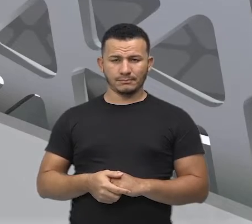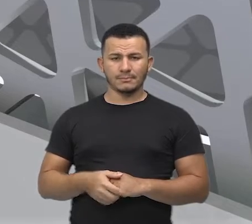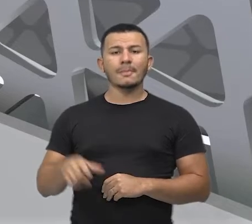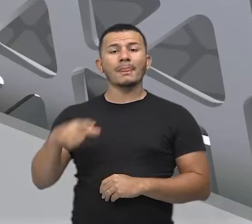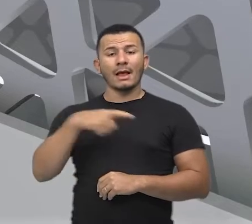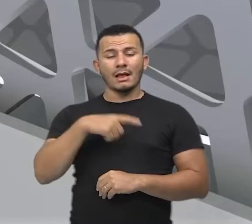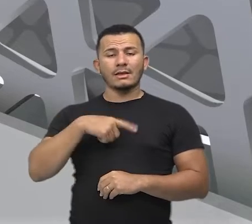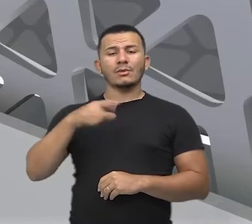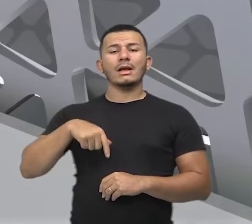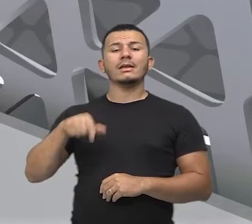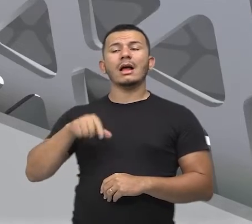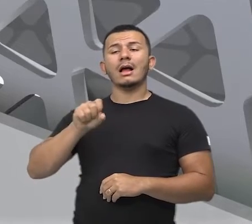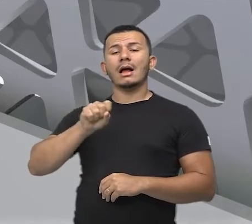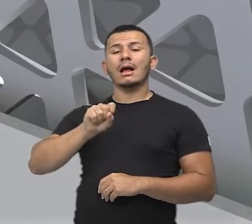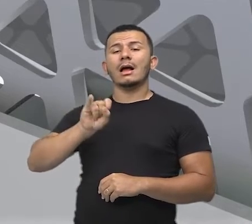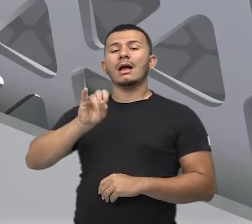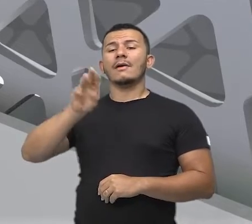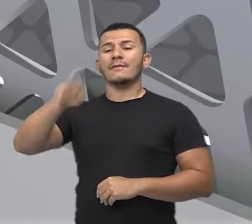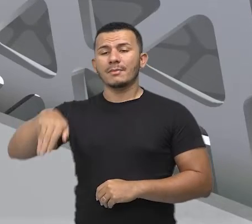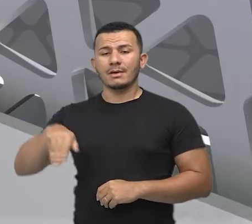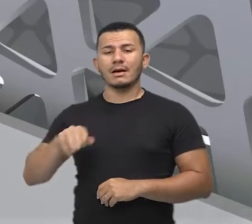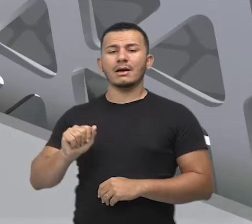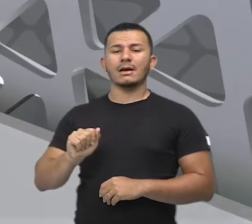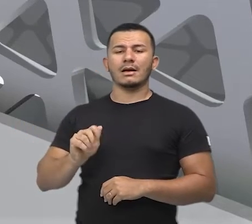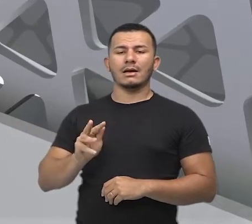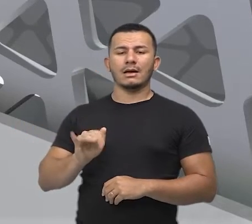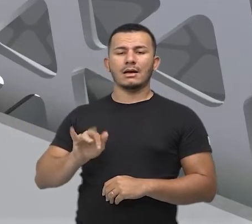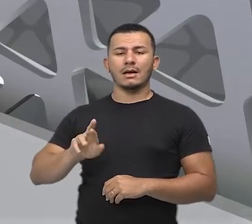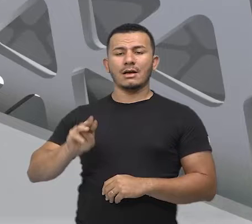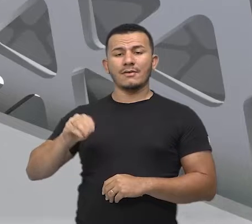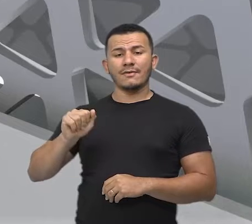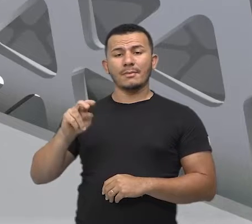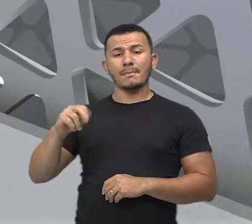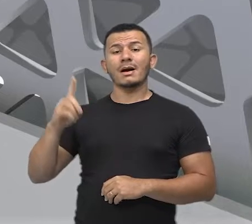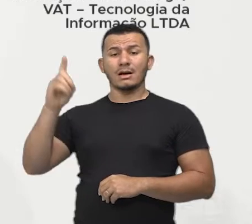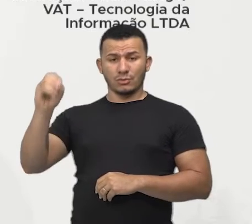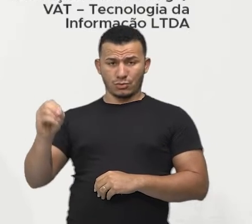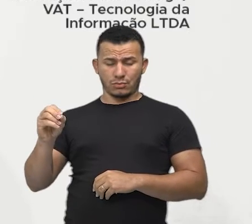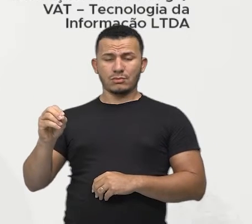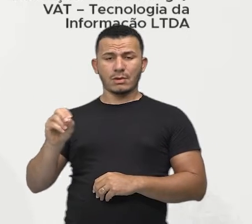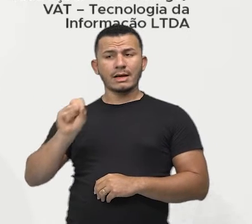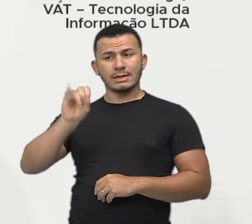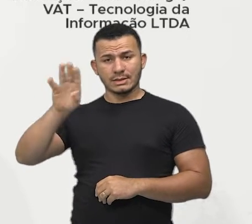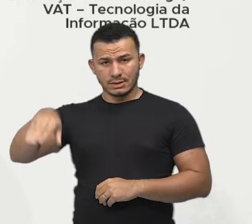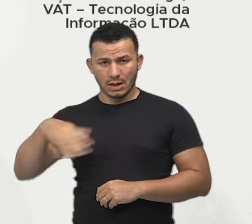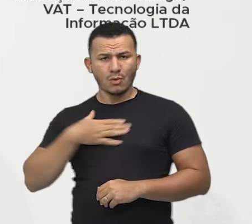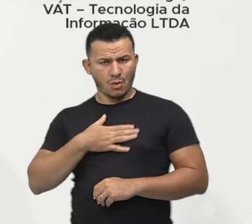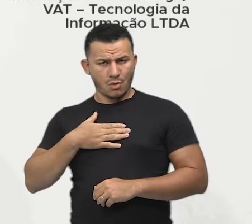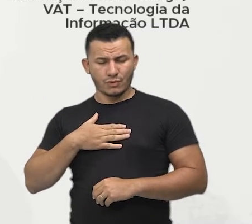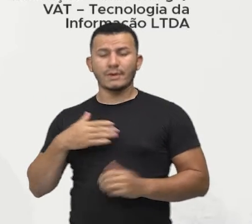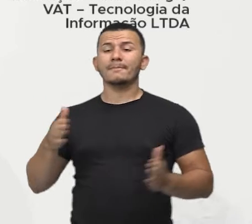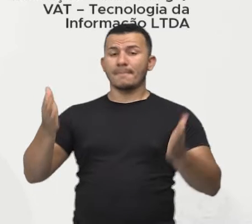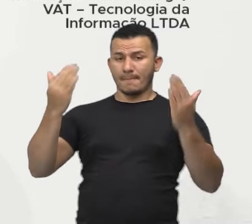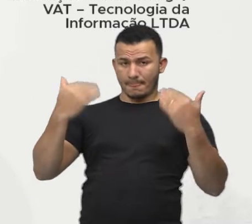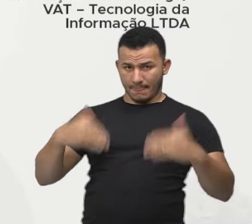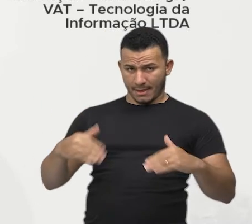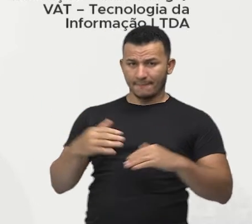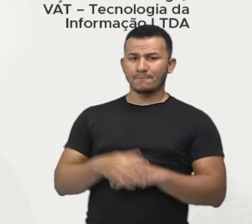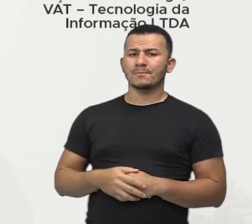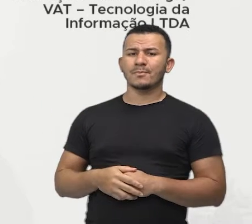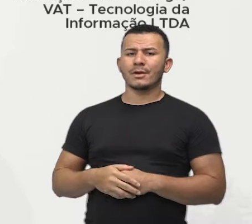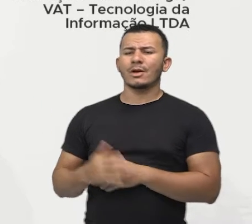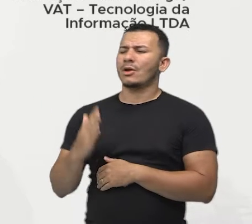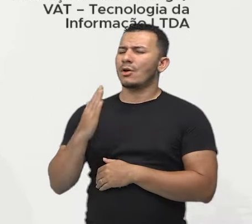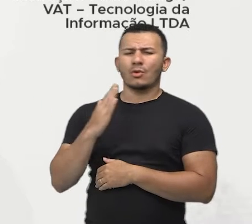uma afirmação. O outro exemplo vai trazer para a gente uma negação. Observem o outro exemplo. Não gosto de